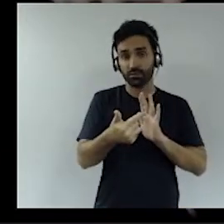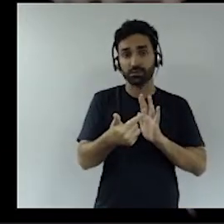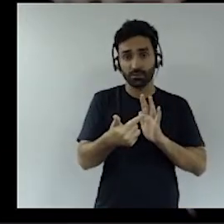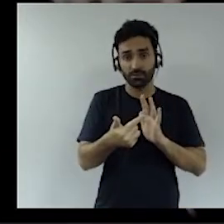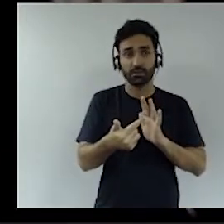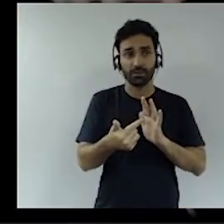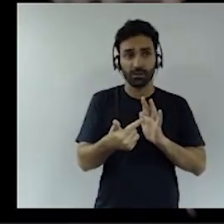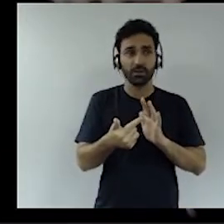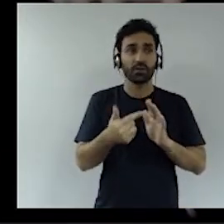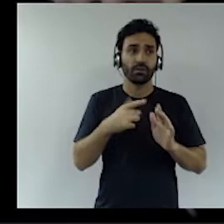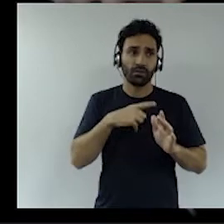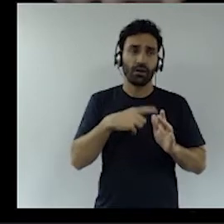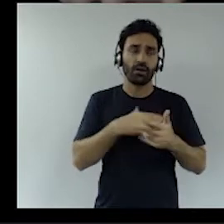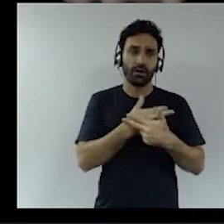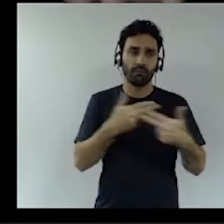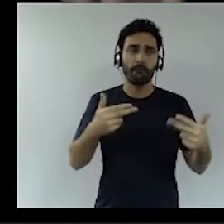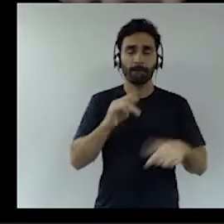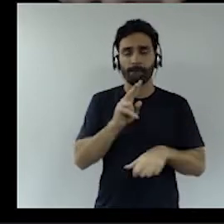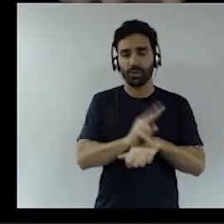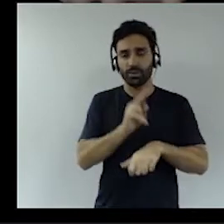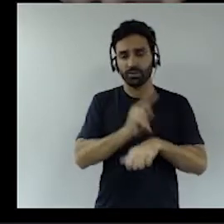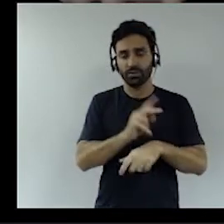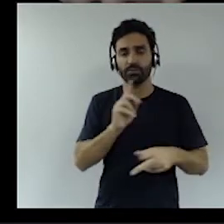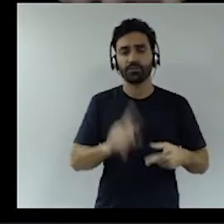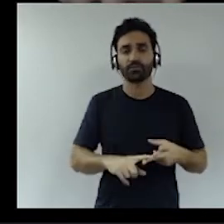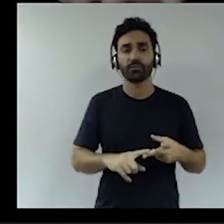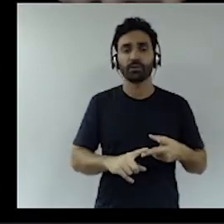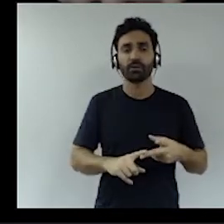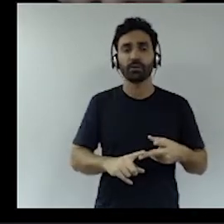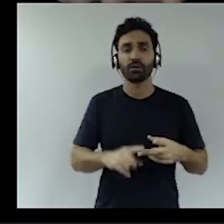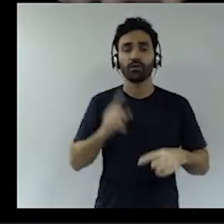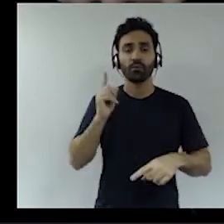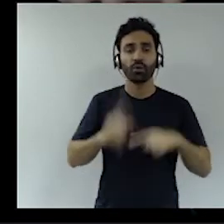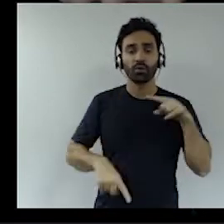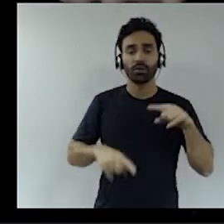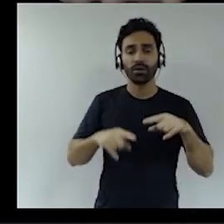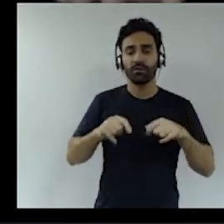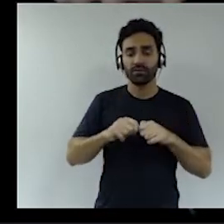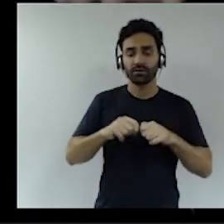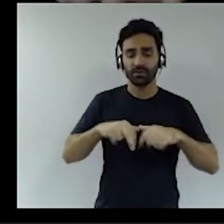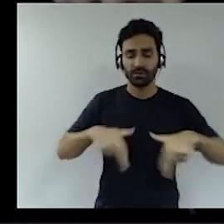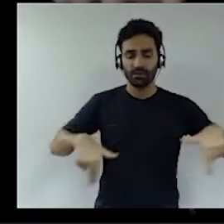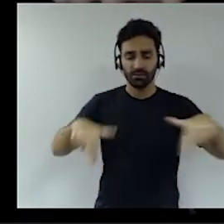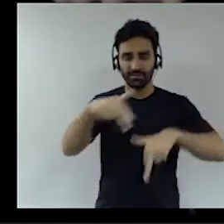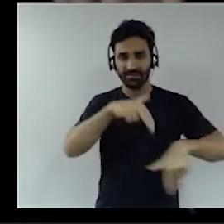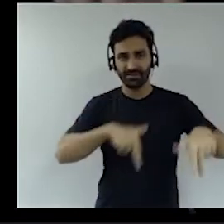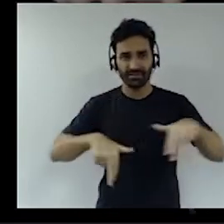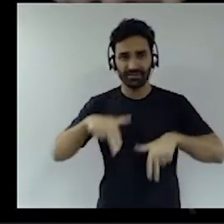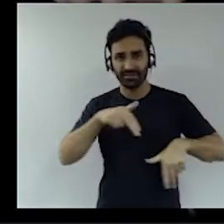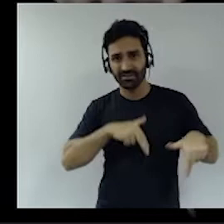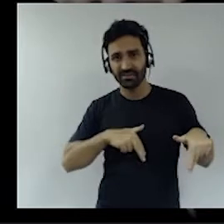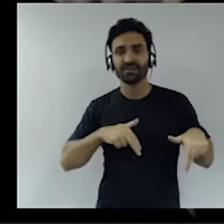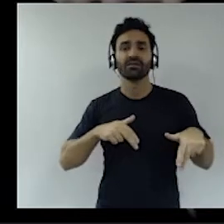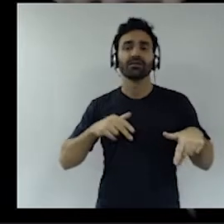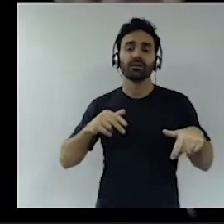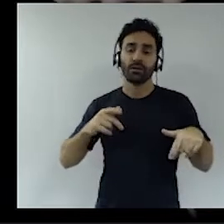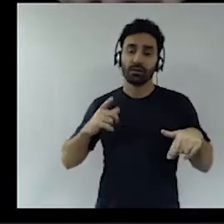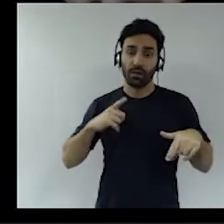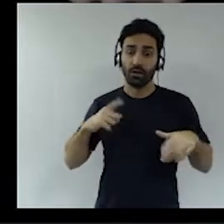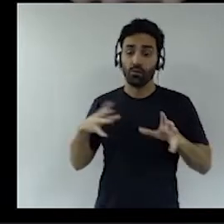das medidas protetivas, restrição à movimentação de pessoas, equipes móveis para realizar exames de corpo de